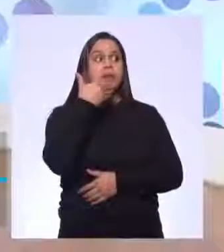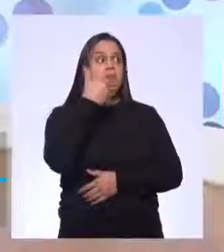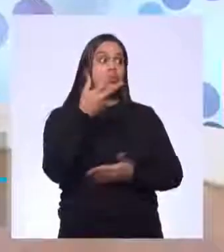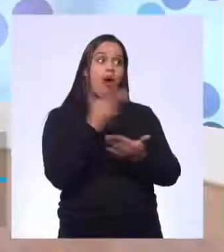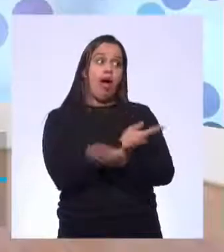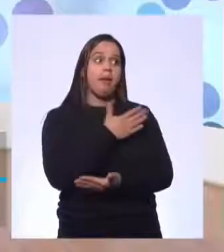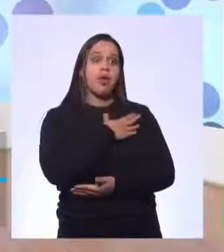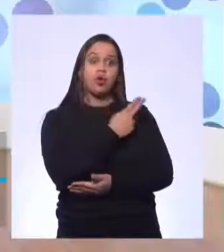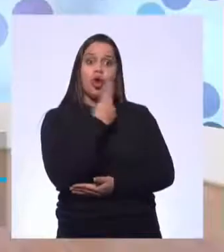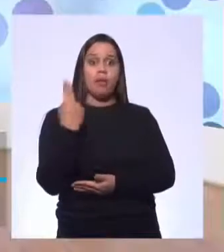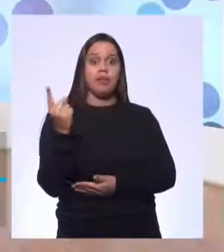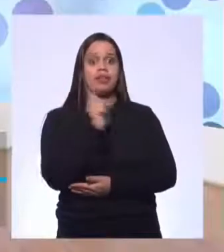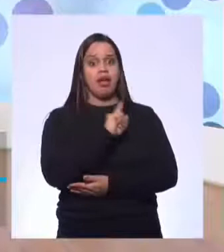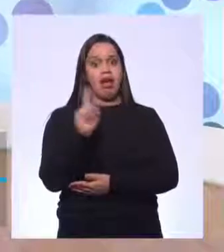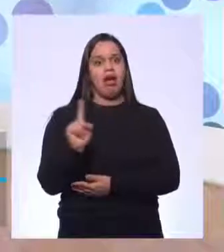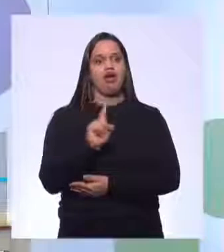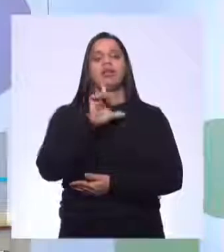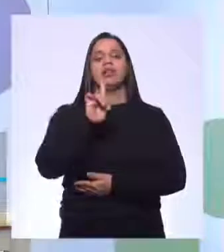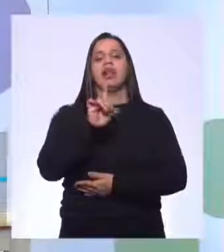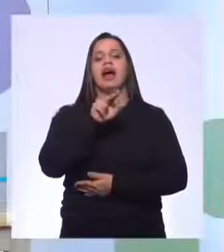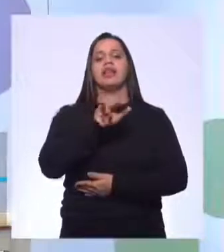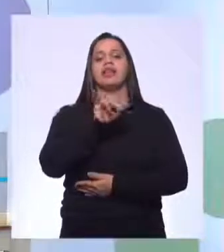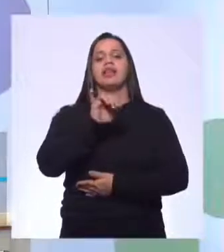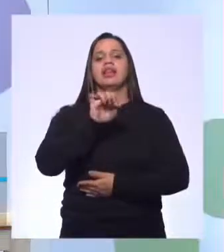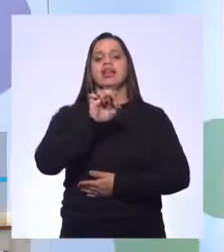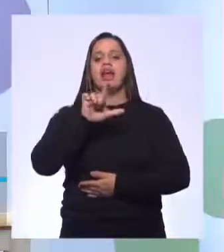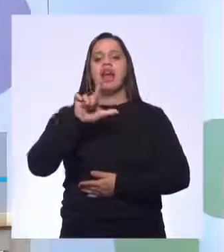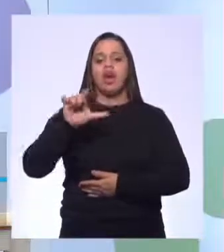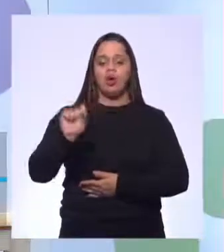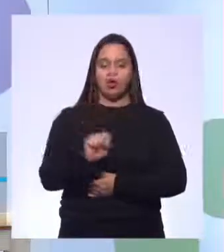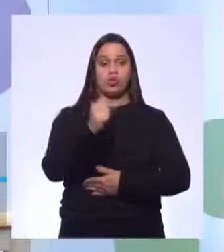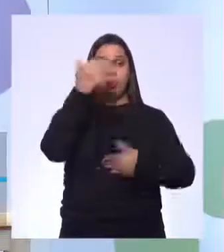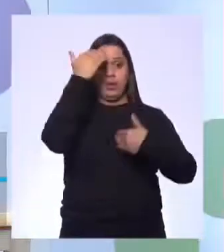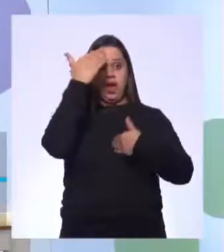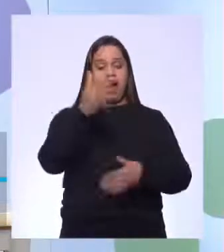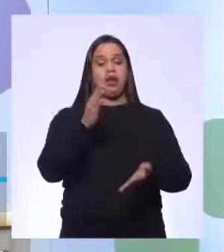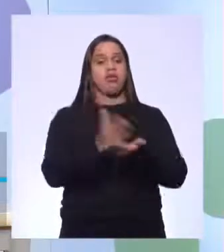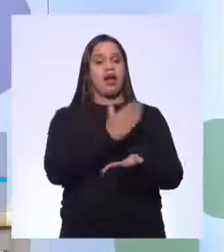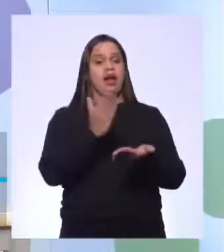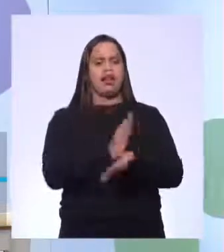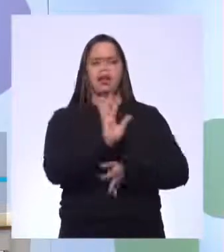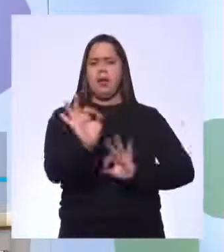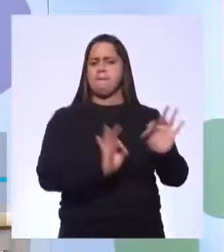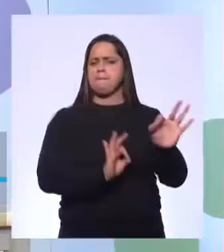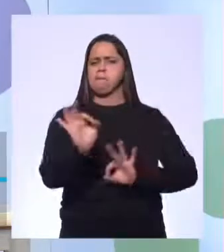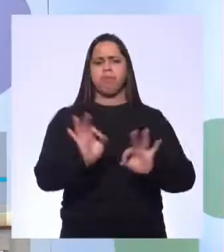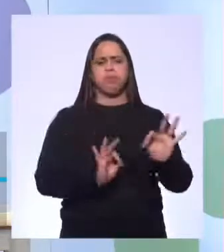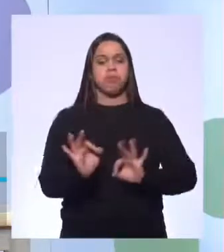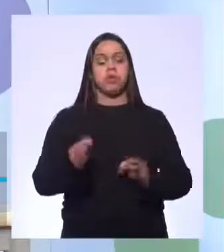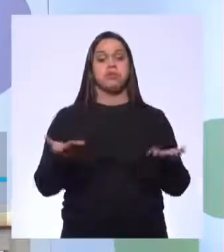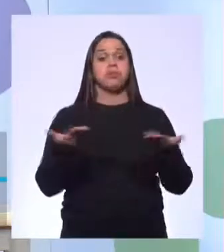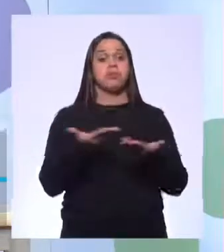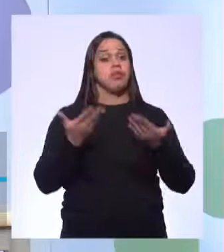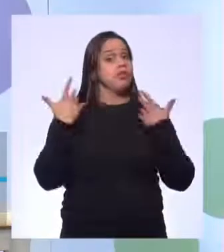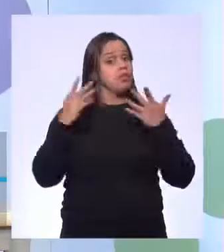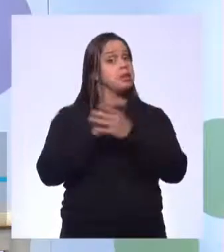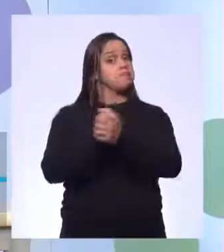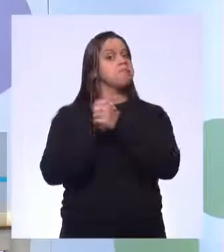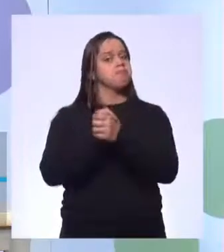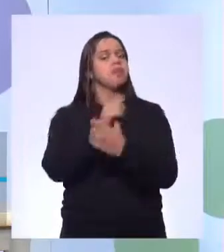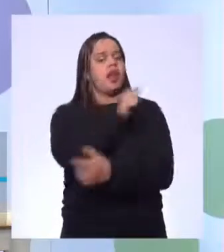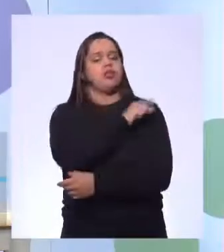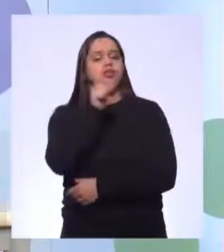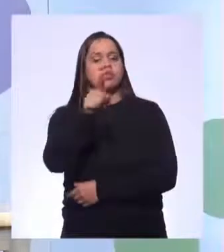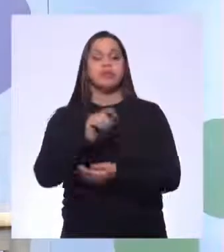Daniels. Daniels. Então, ó, parabéns, caderno muito organizado, né? Excelente aluno você é. E você